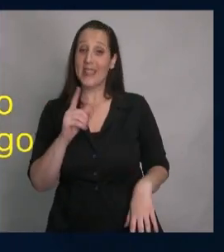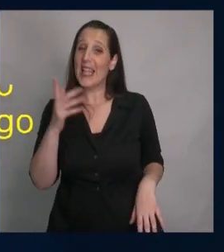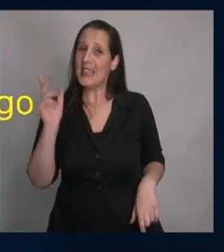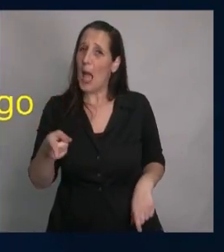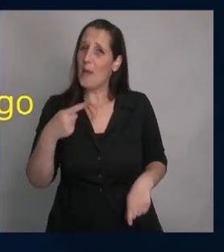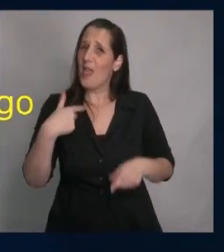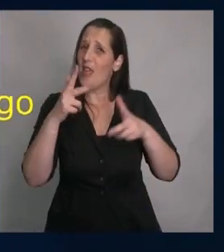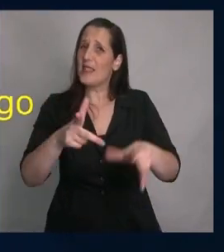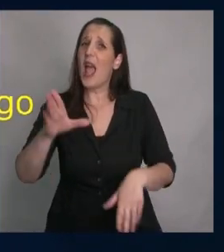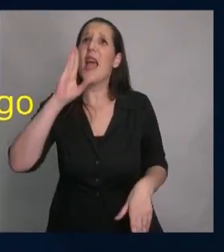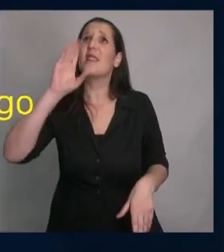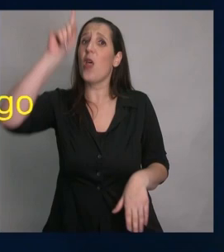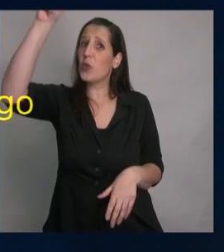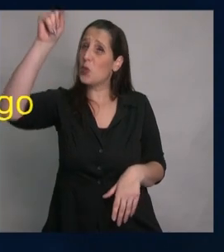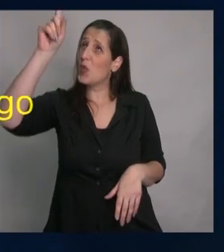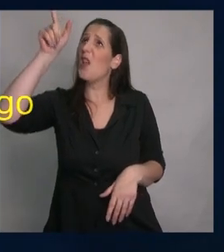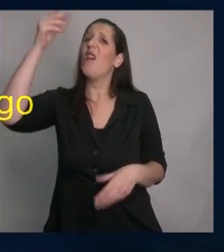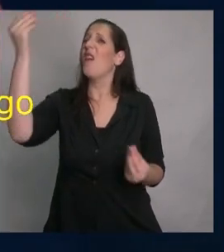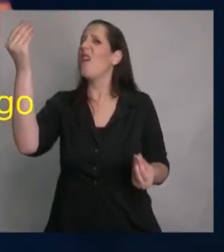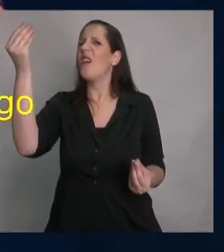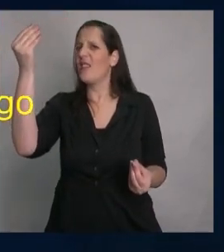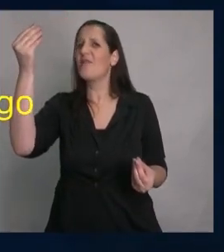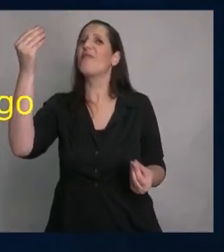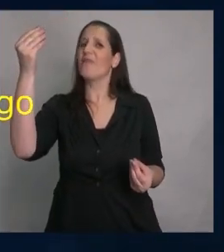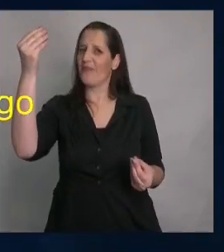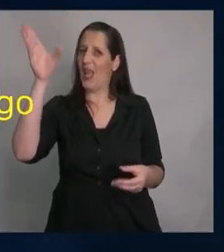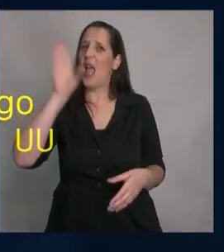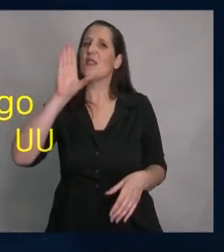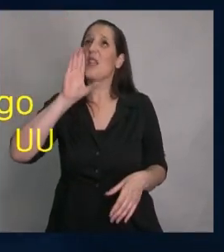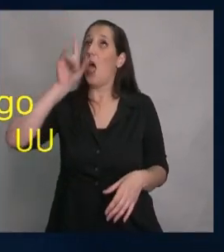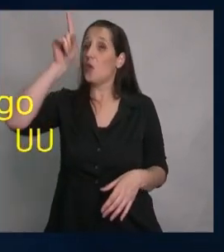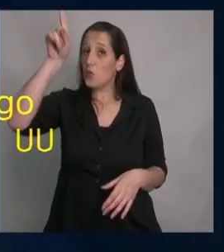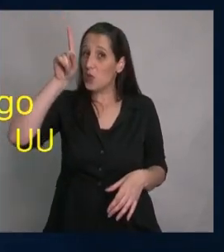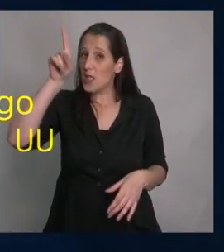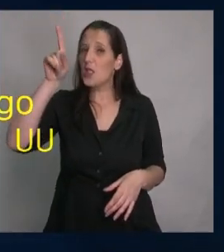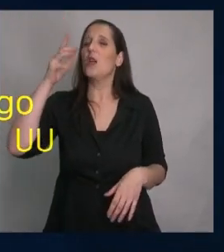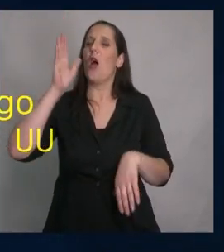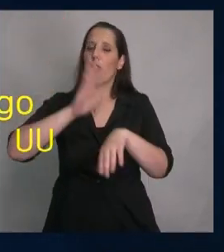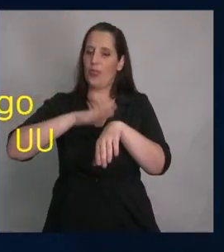claro, os Estados Unidos passaram um tempo na guerra ao terror,